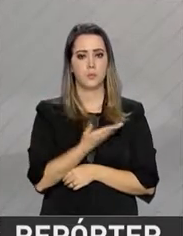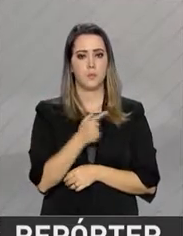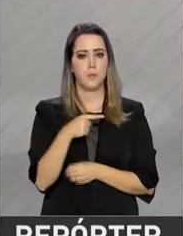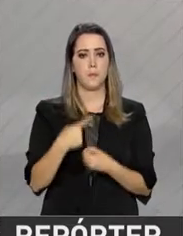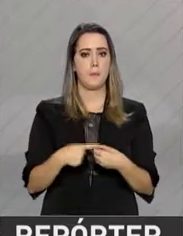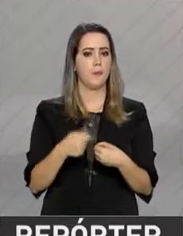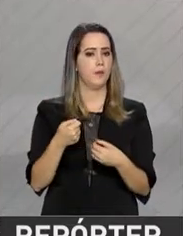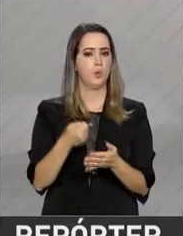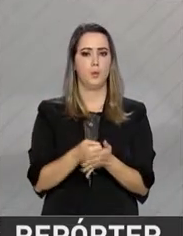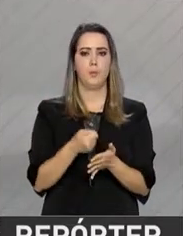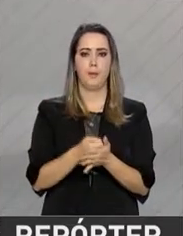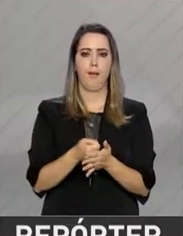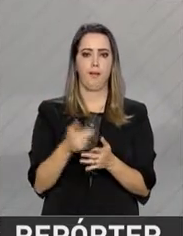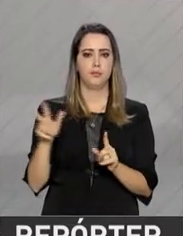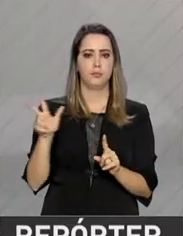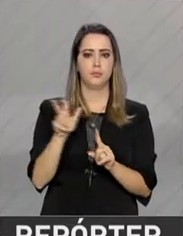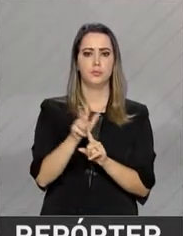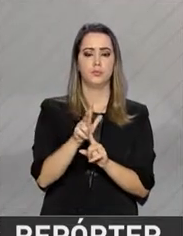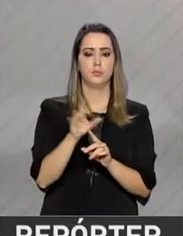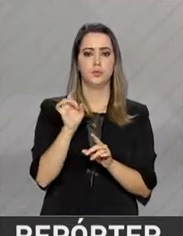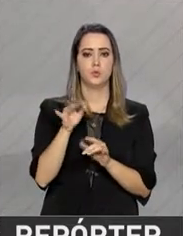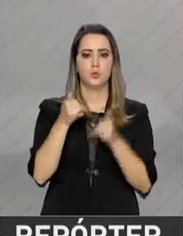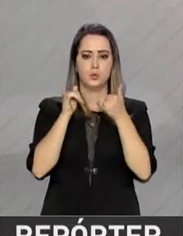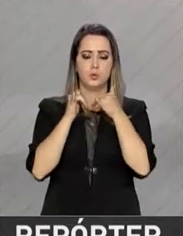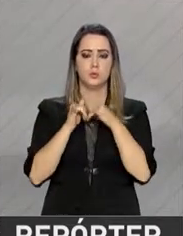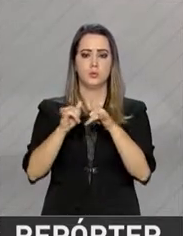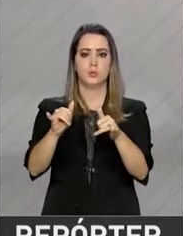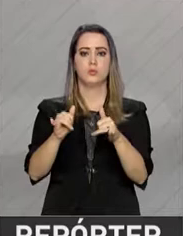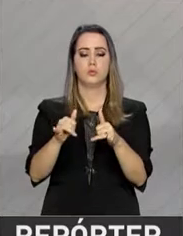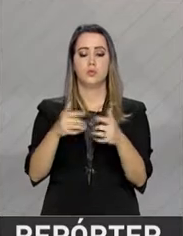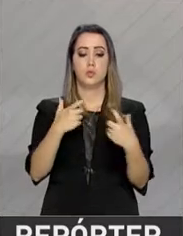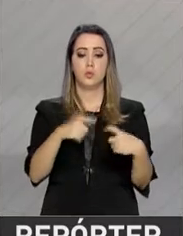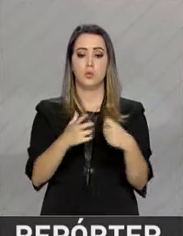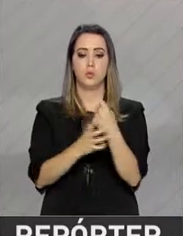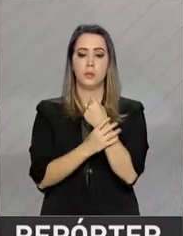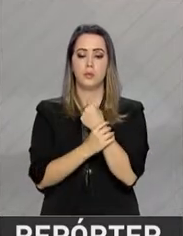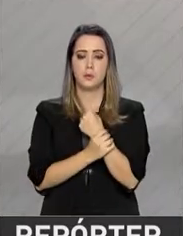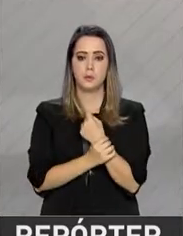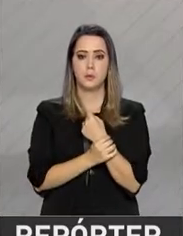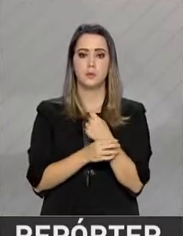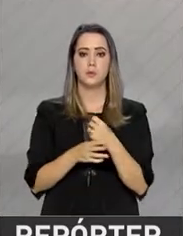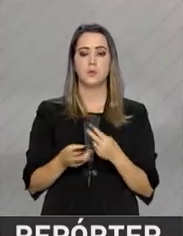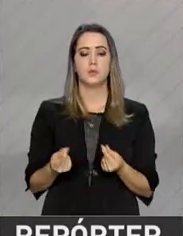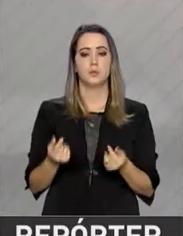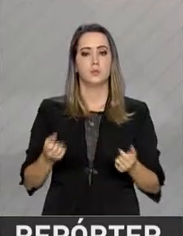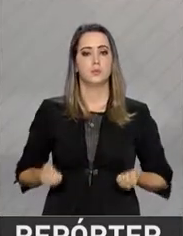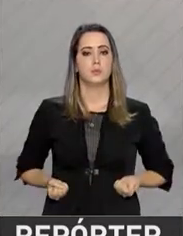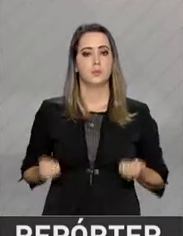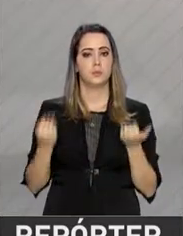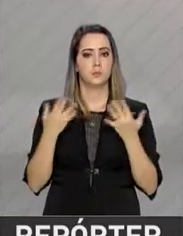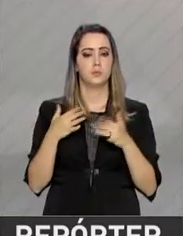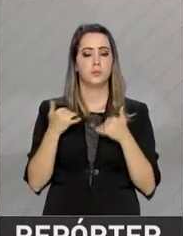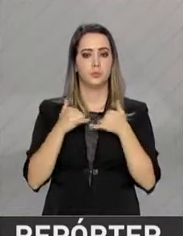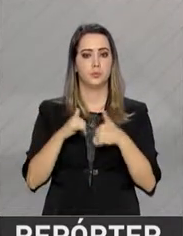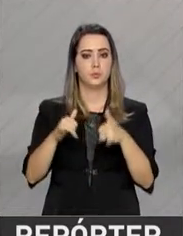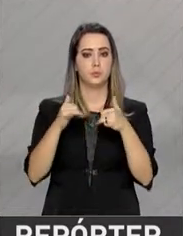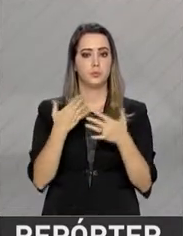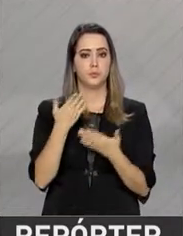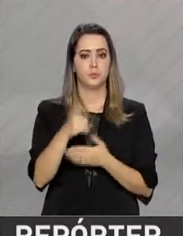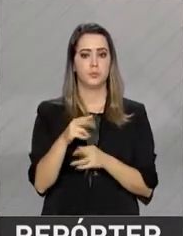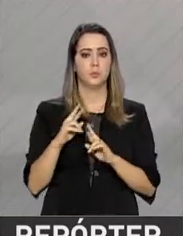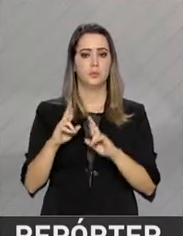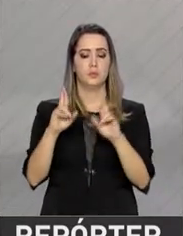município não paga pela instalação das antenas, apenas pela segurança da área e pelas despesas de energia elétrica.